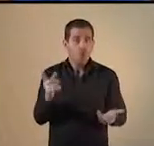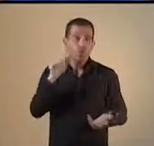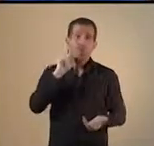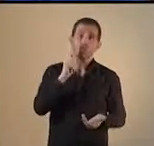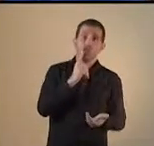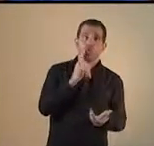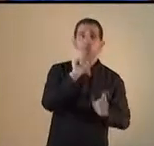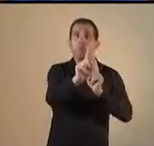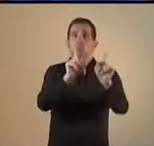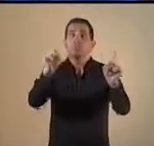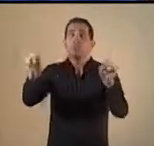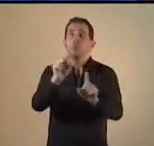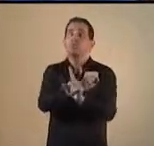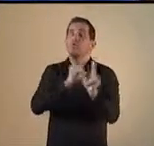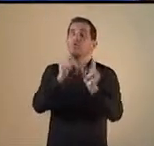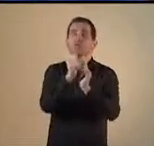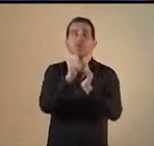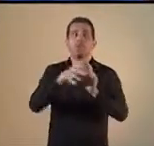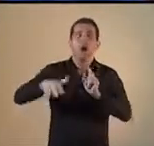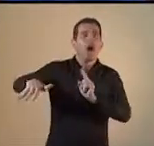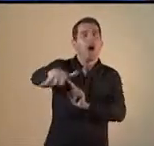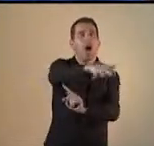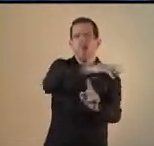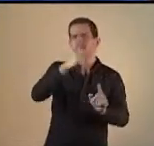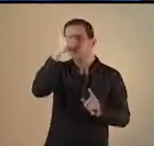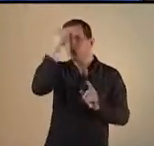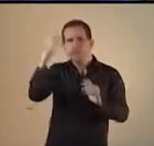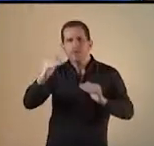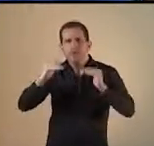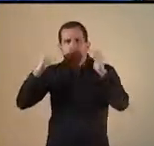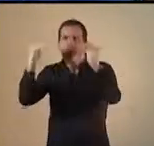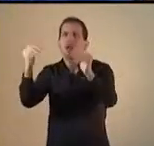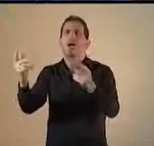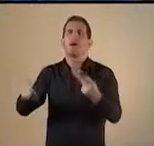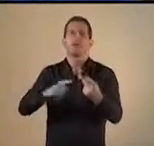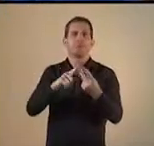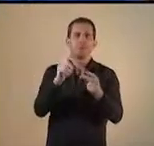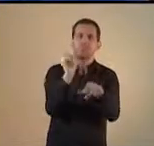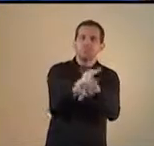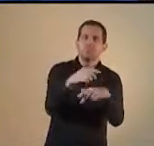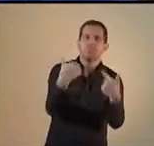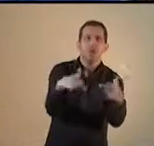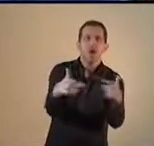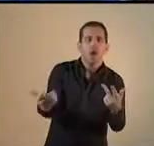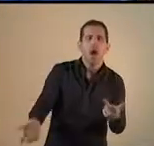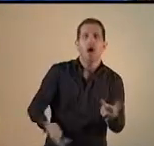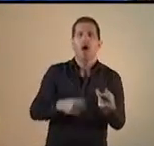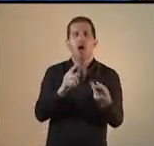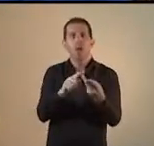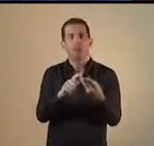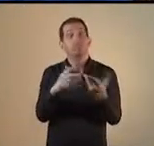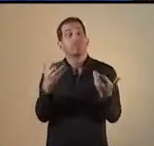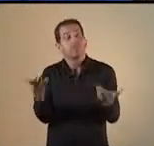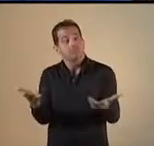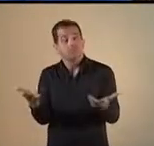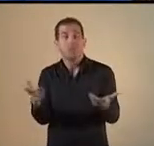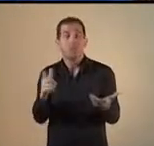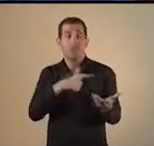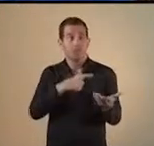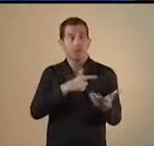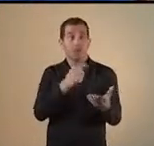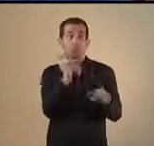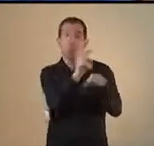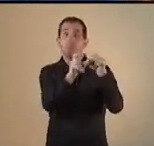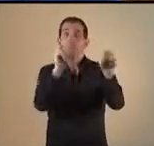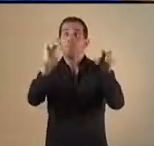ocupando espaços que antes eles não ocupavam. Dentro das universidades, dentro do mercado de trabalho. Então,